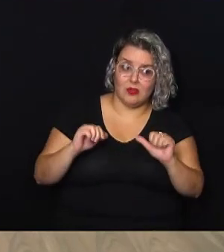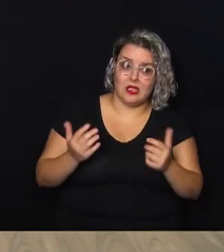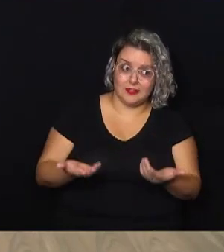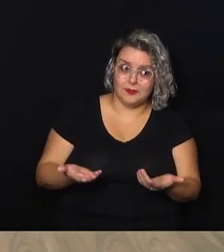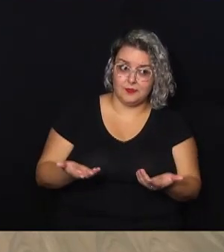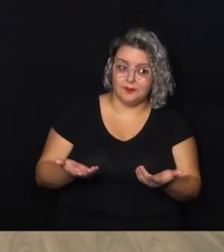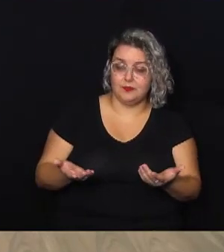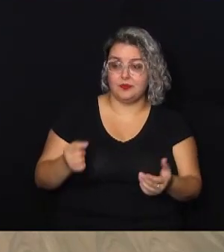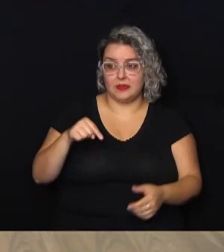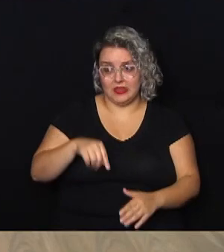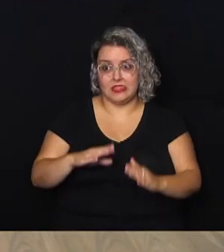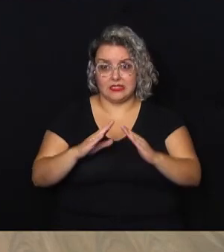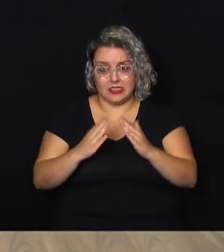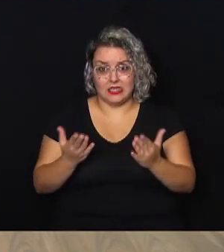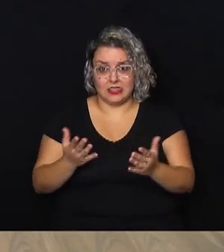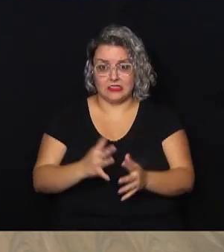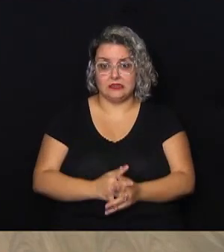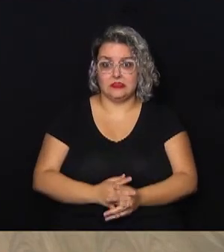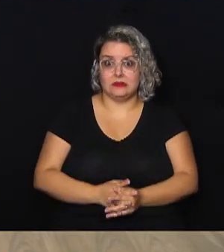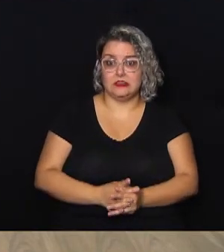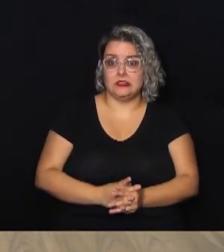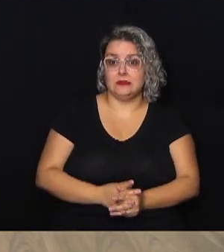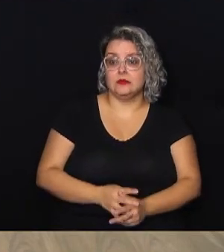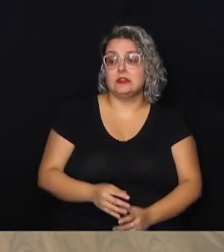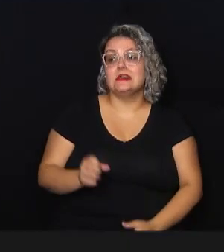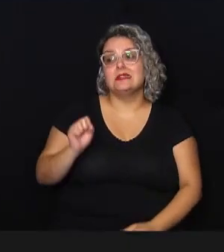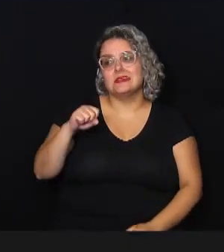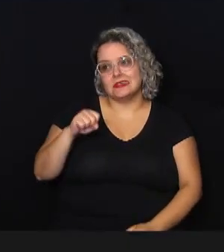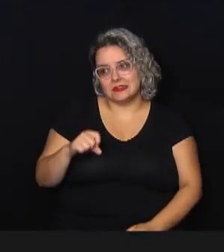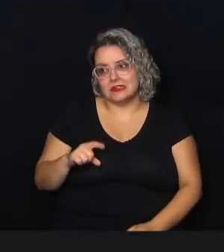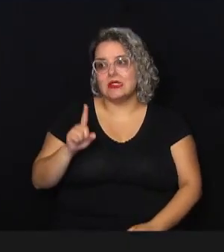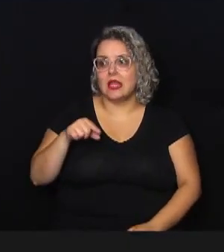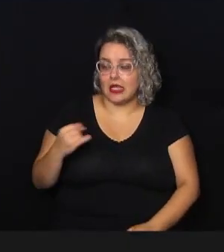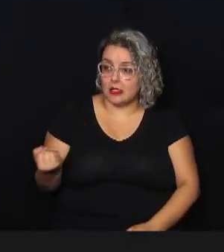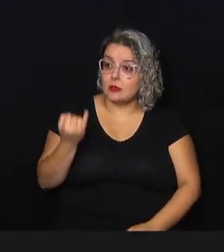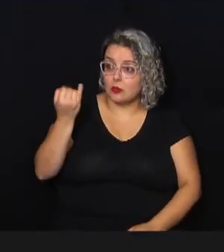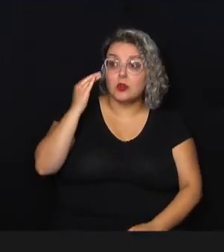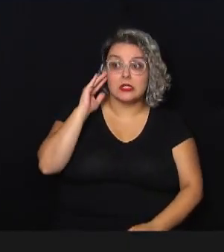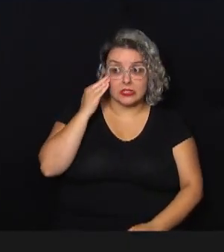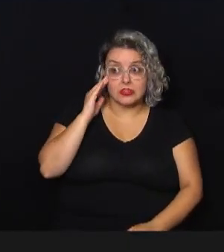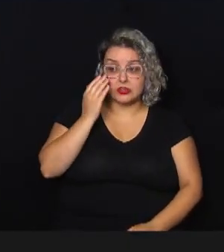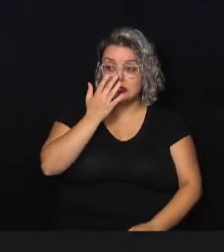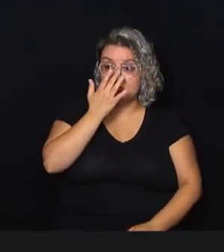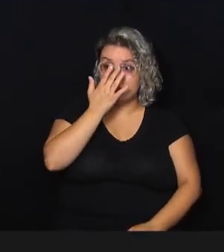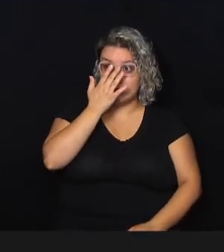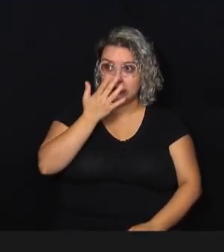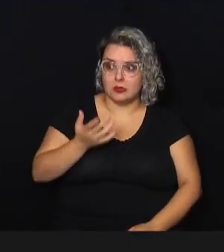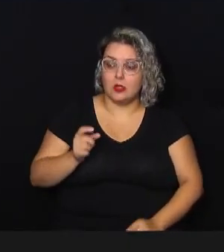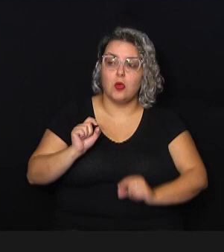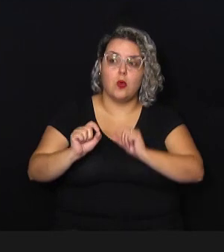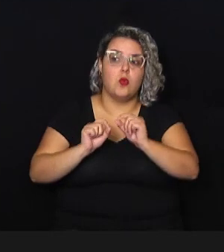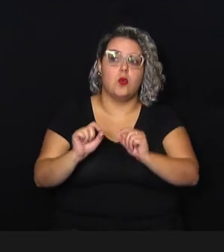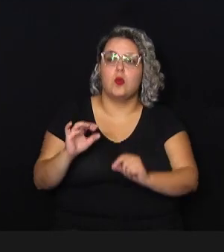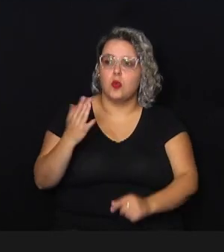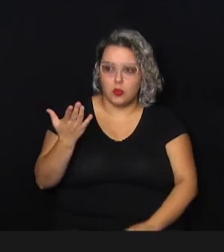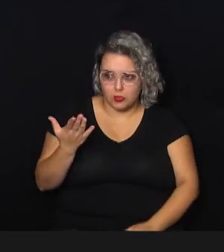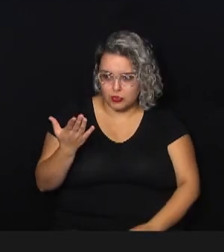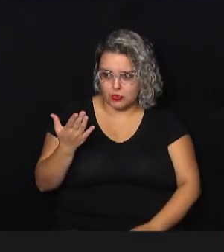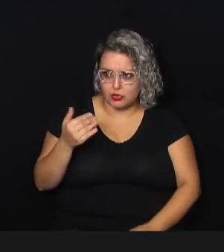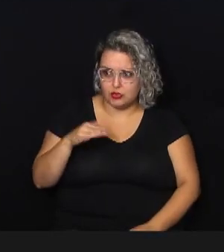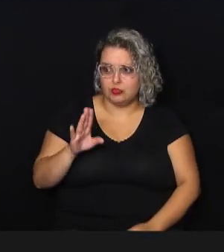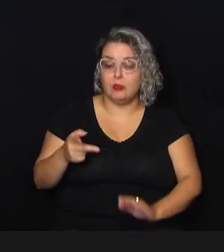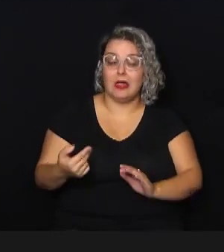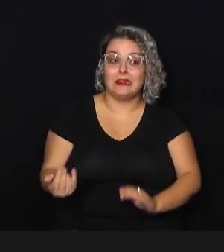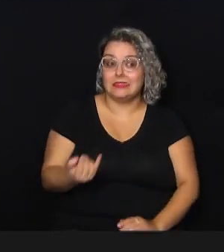nesta residência, né? É importante a gente entender que o que aconteceu de mais significativo